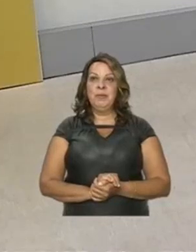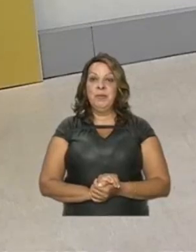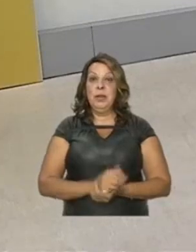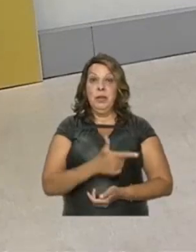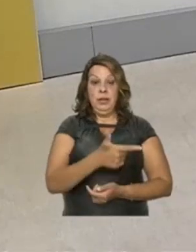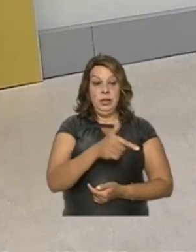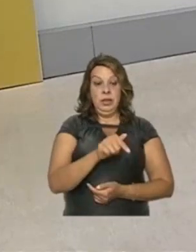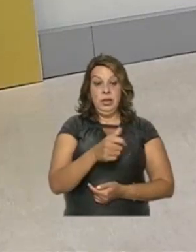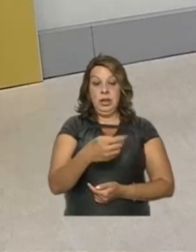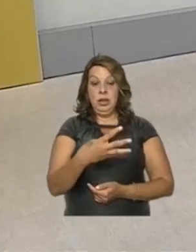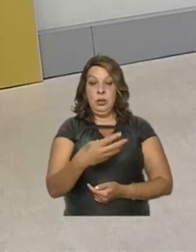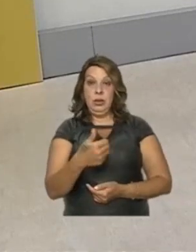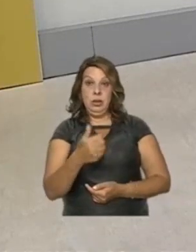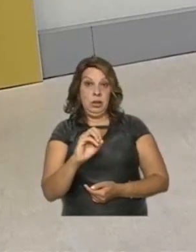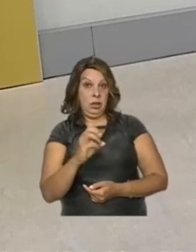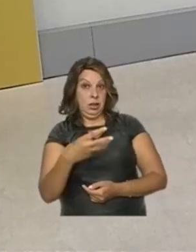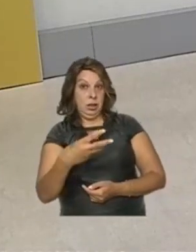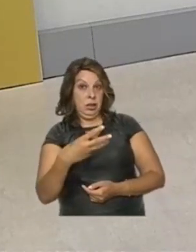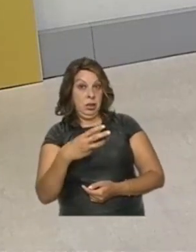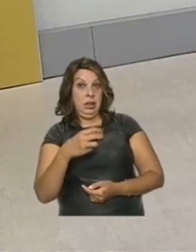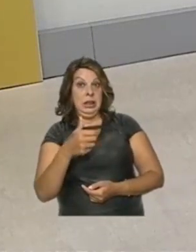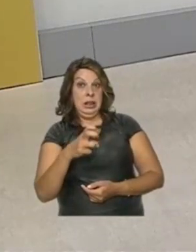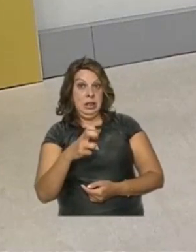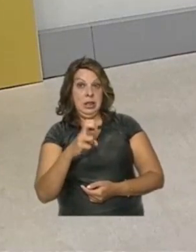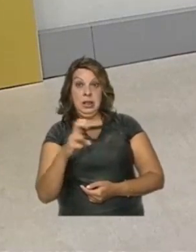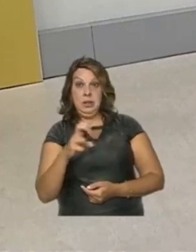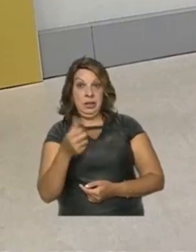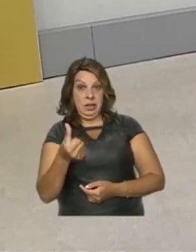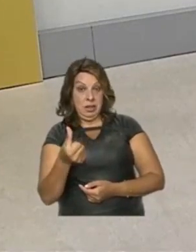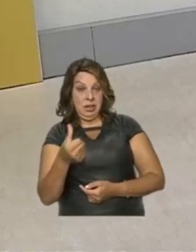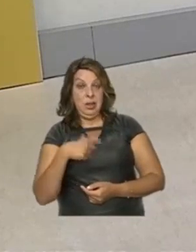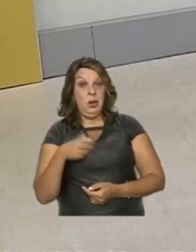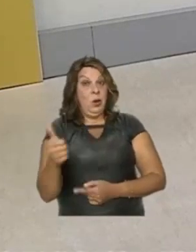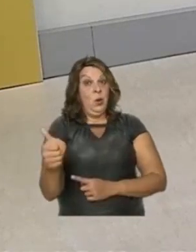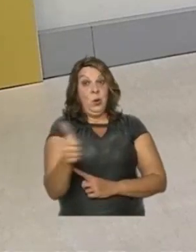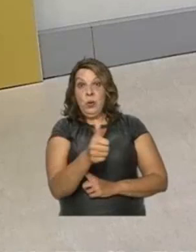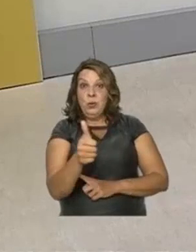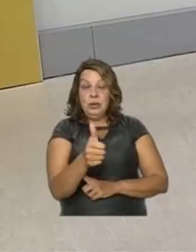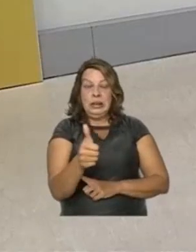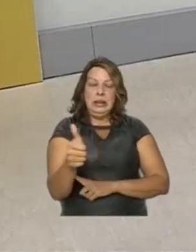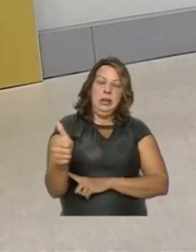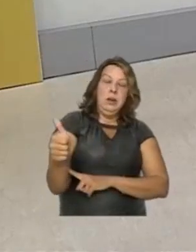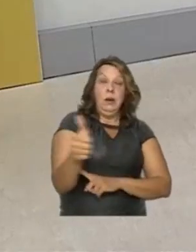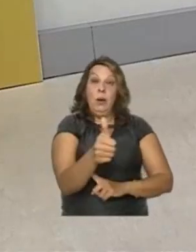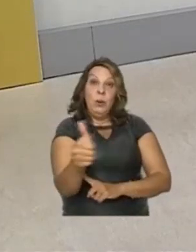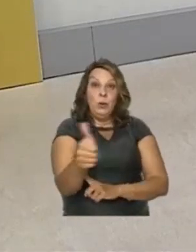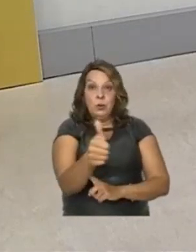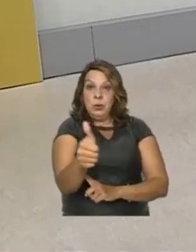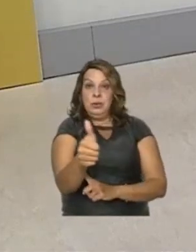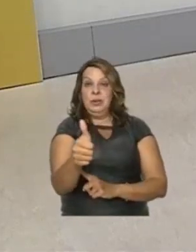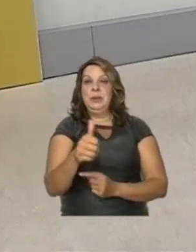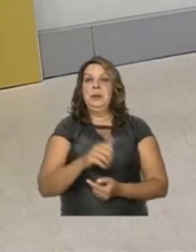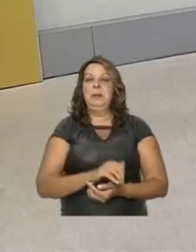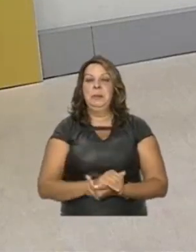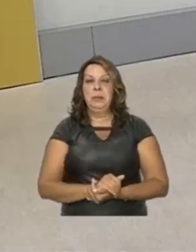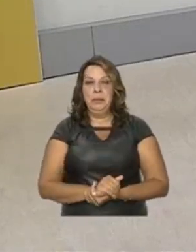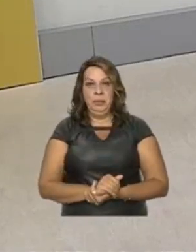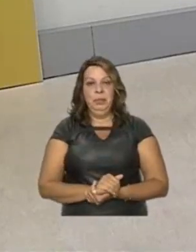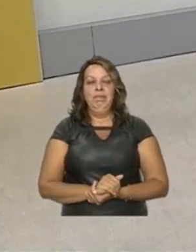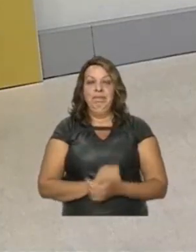27, 14, 0, 3, 15, 56 e agora 11, 11, 11, marque 11, 11 a bolinha,